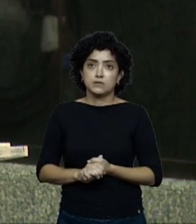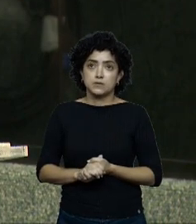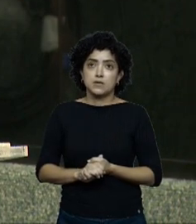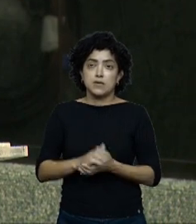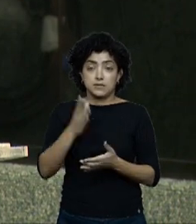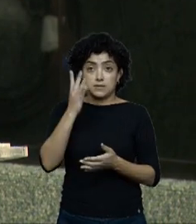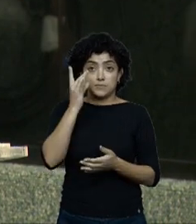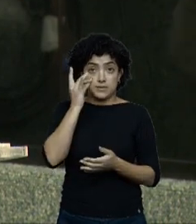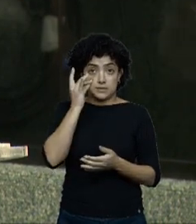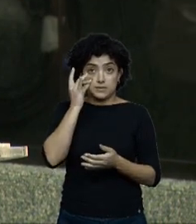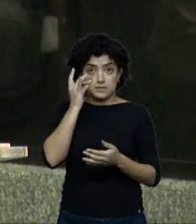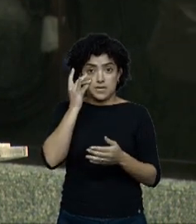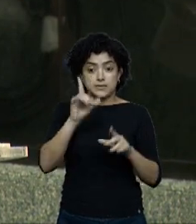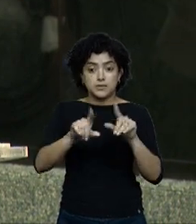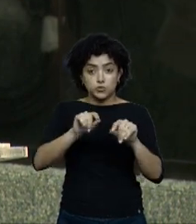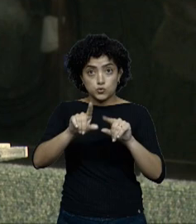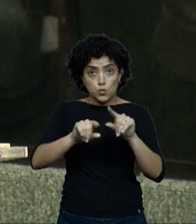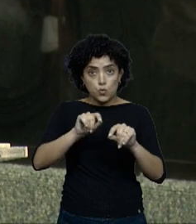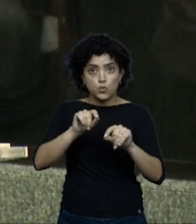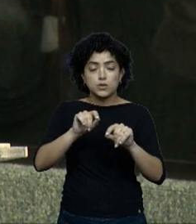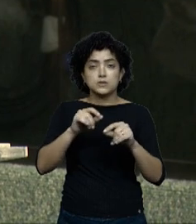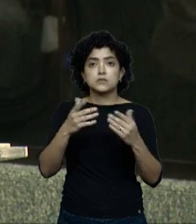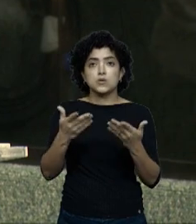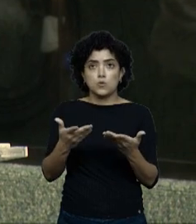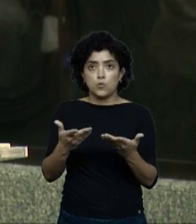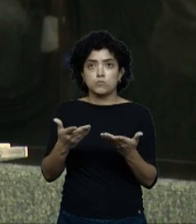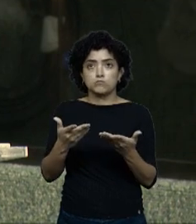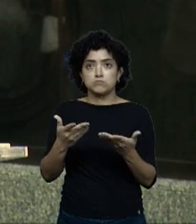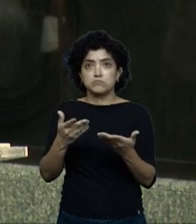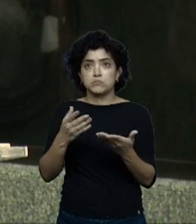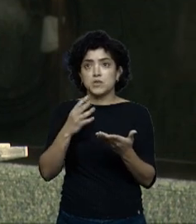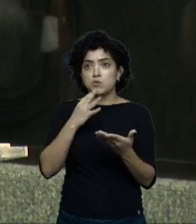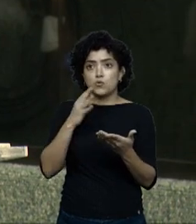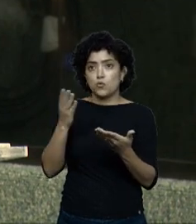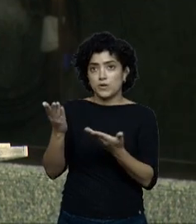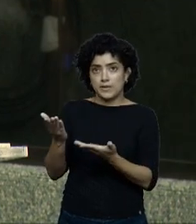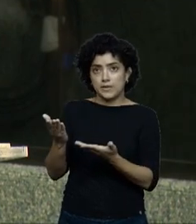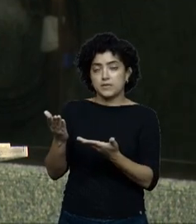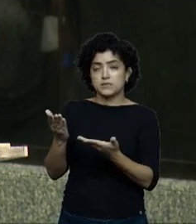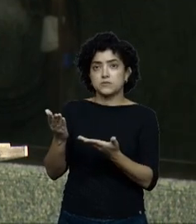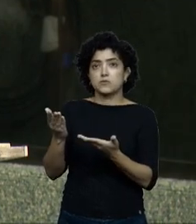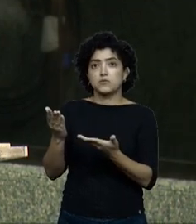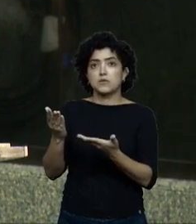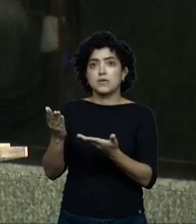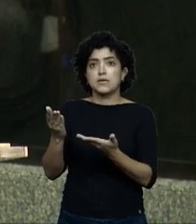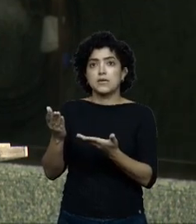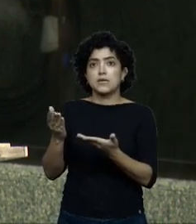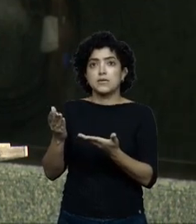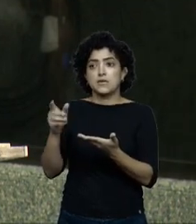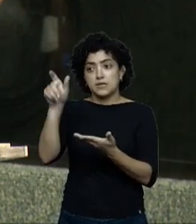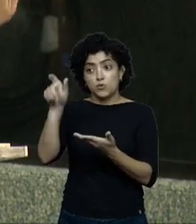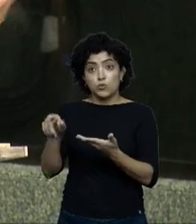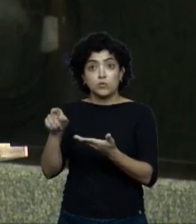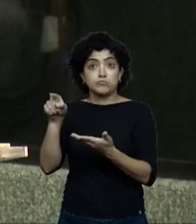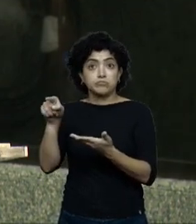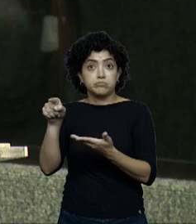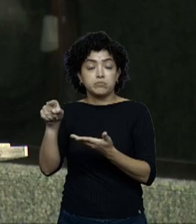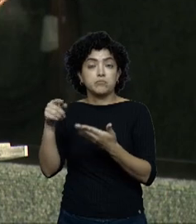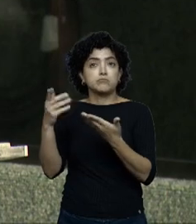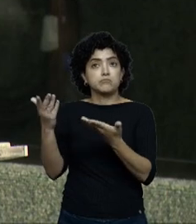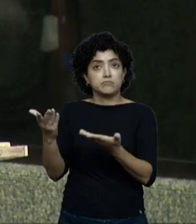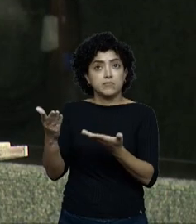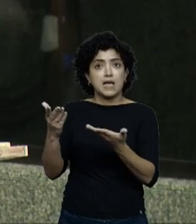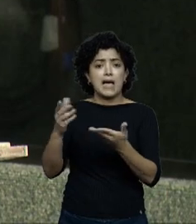presenciais quando o europeia foi Gabriel tá sede fala de que a essa